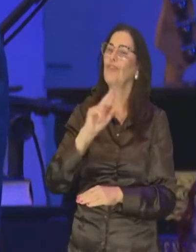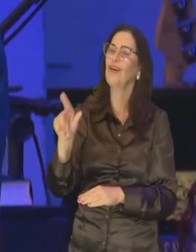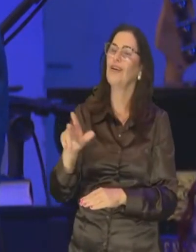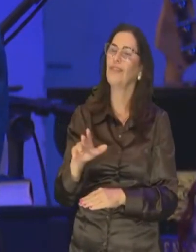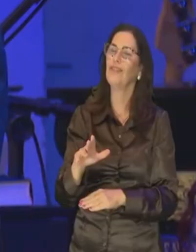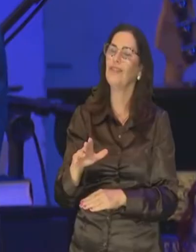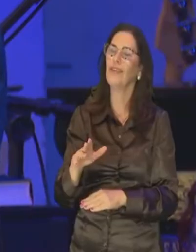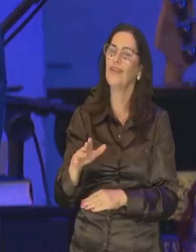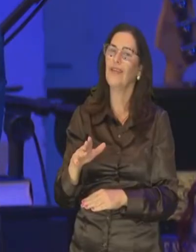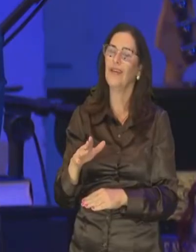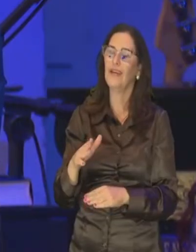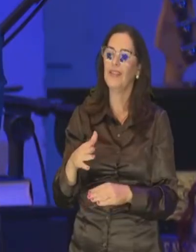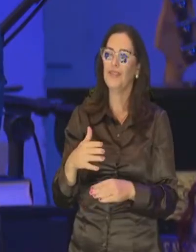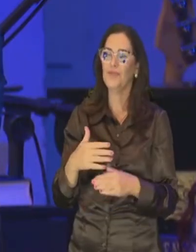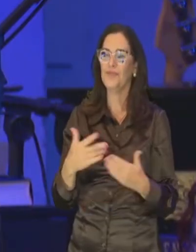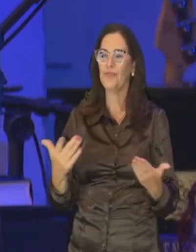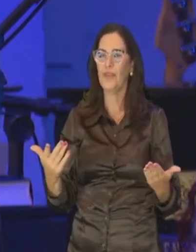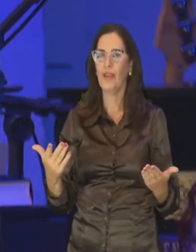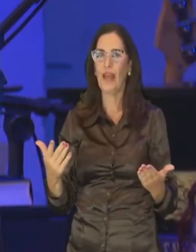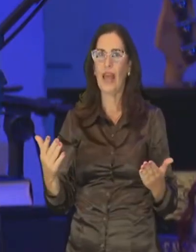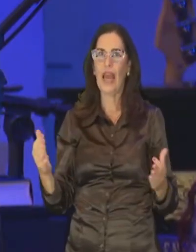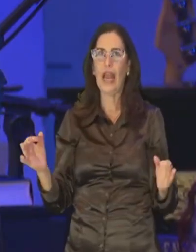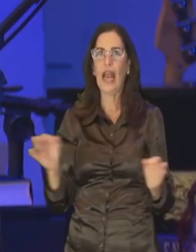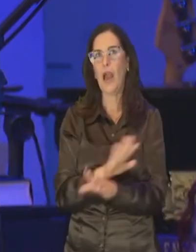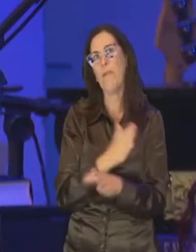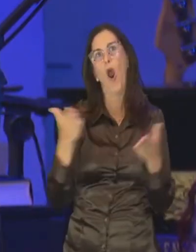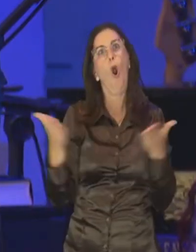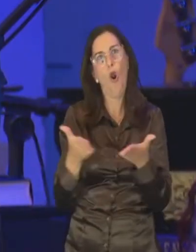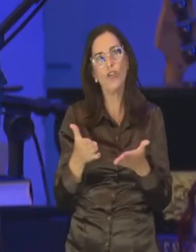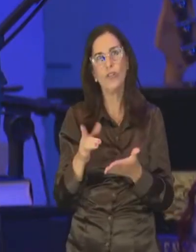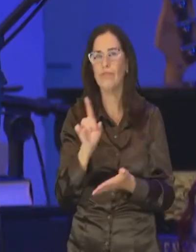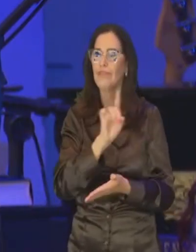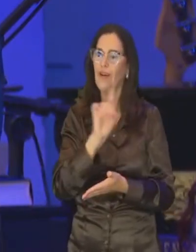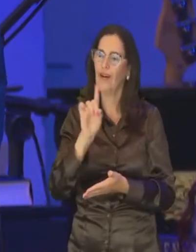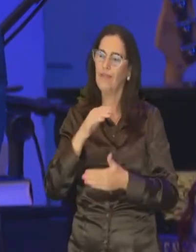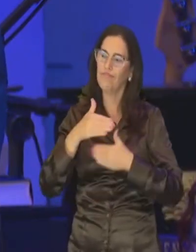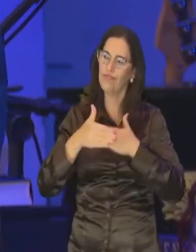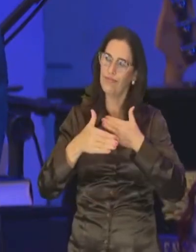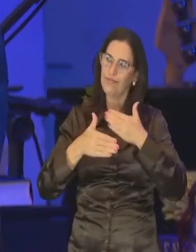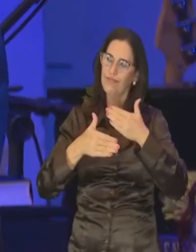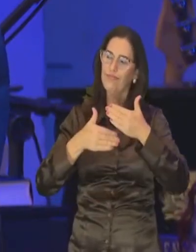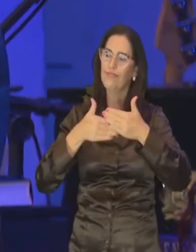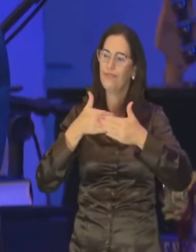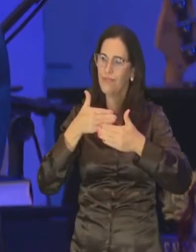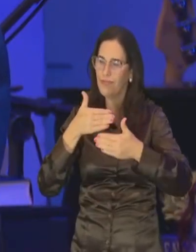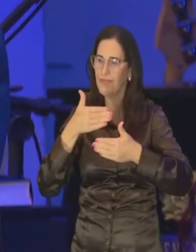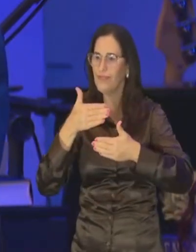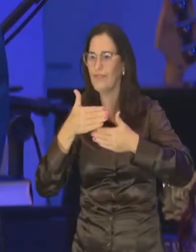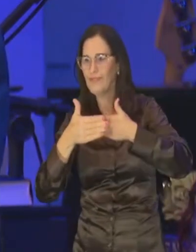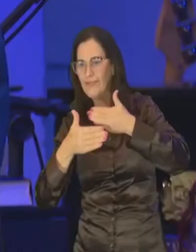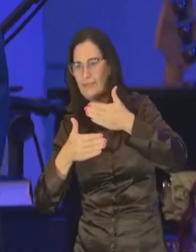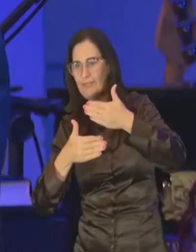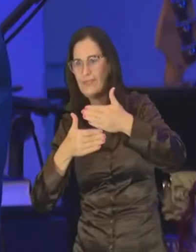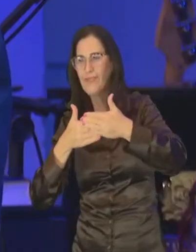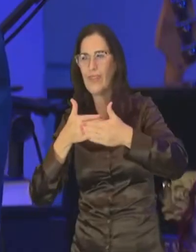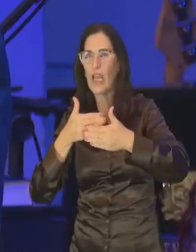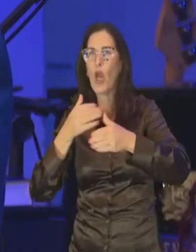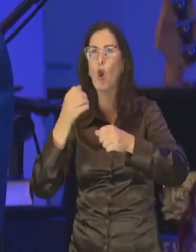não é algo que termina hoje, mas é algo que precisa ser